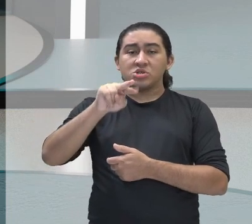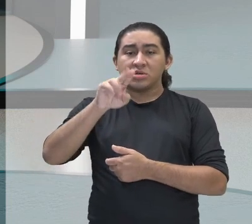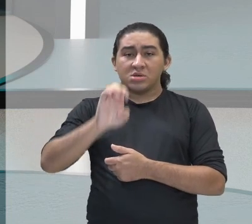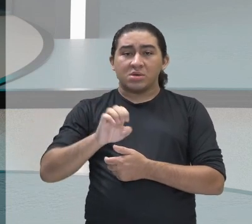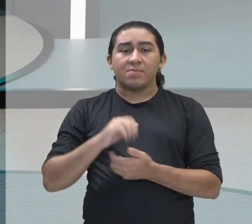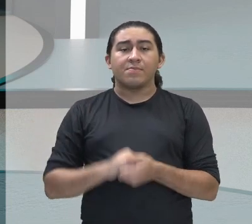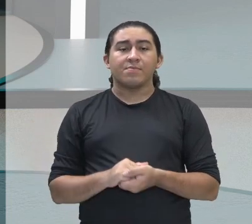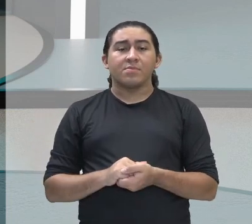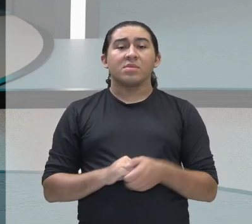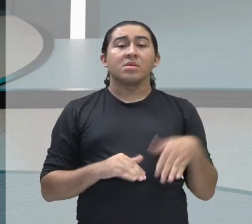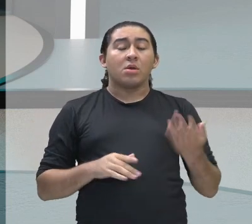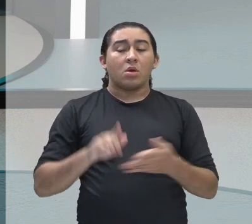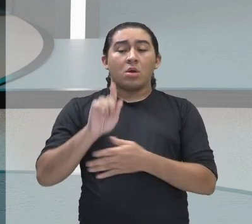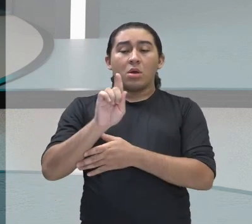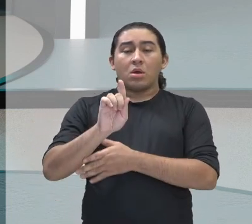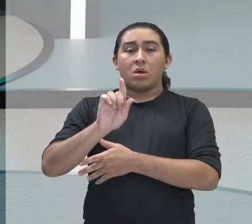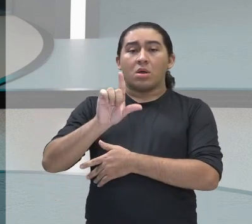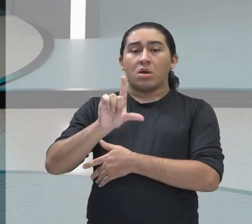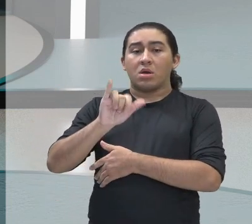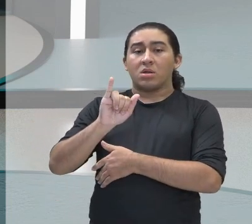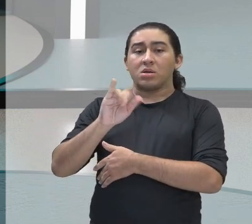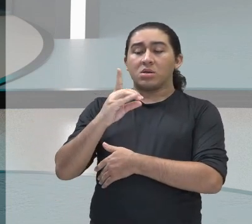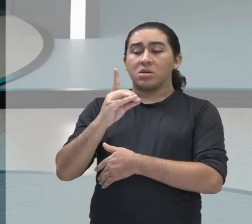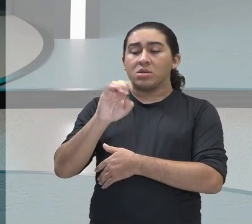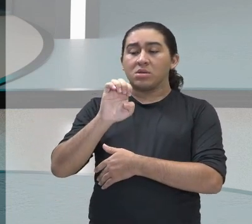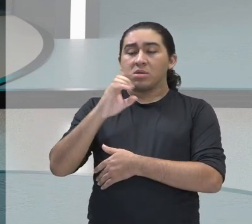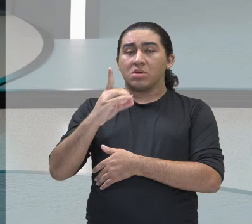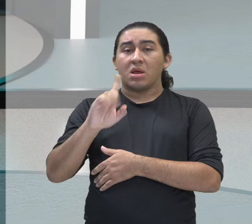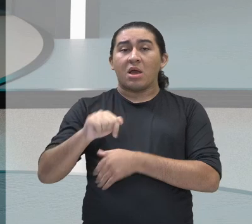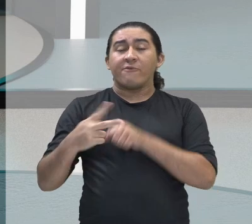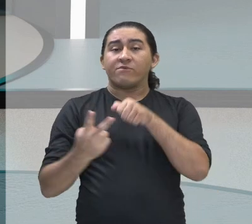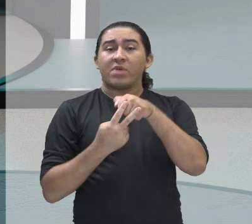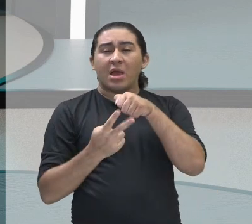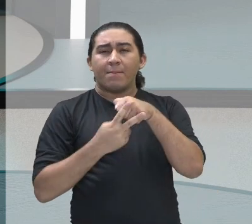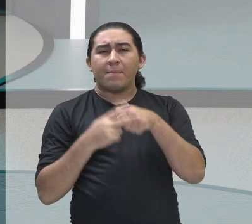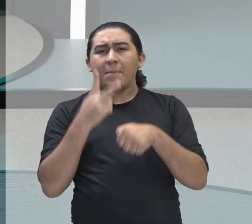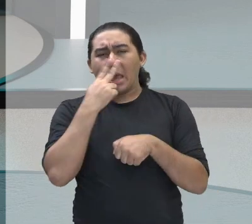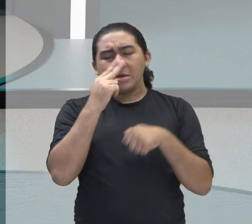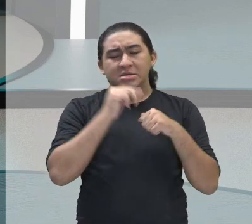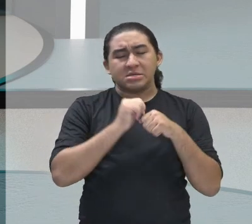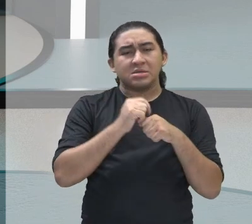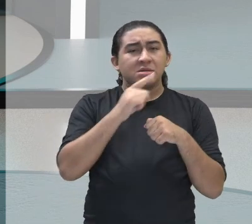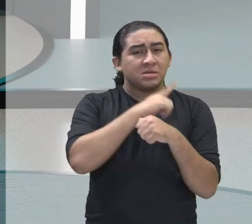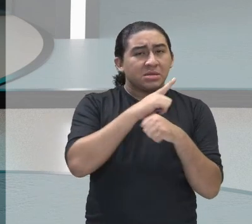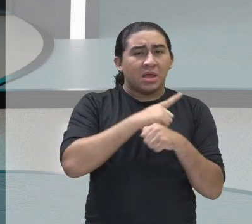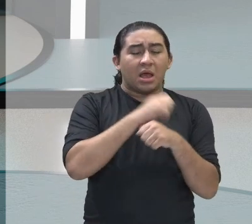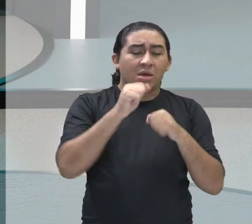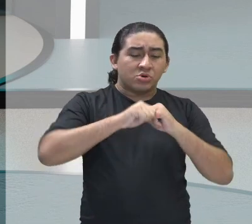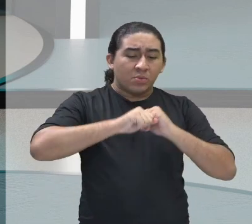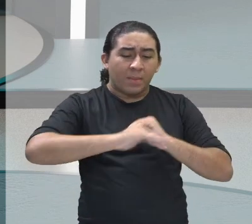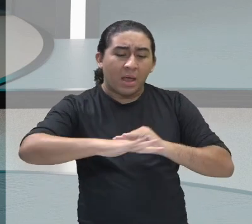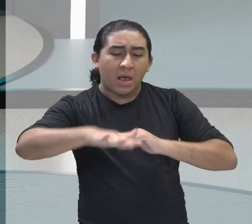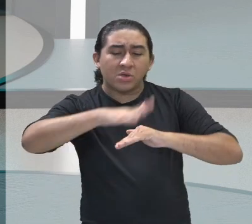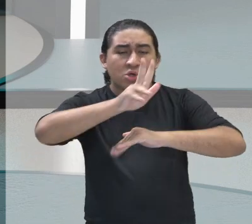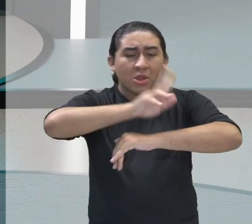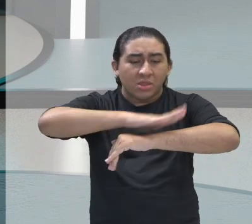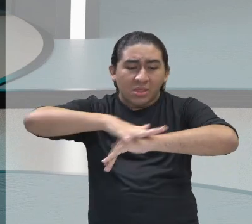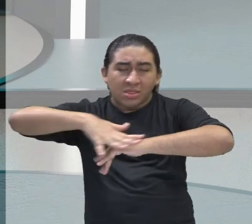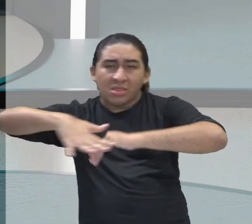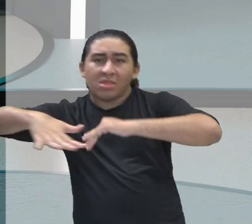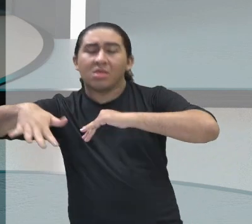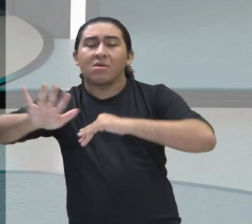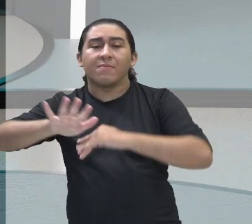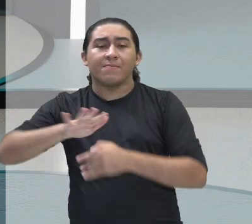palavrinha glide é um verbo, tá? E ele indica deslizar, tá? No sentido de deslizar. Deslizou através